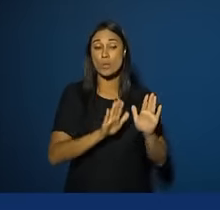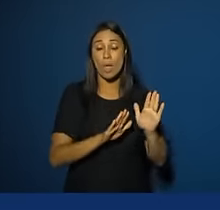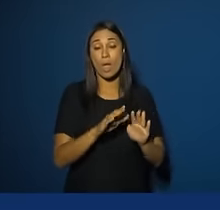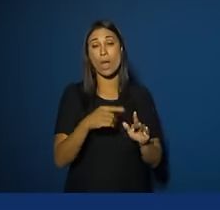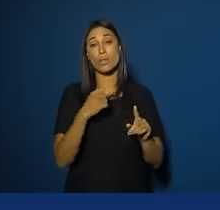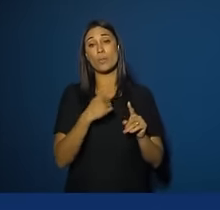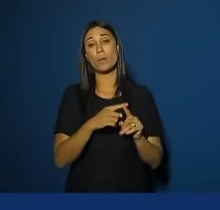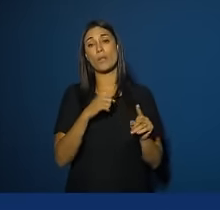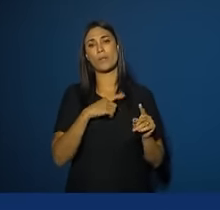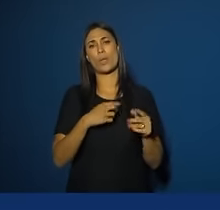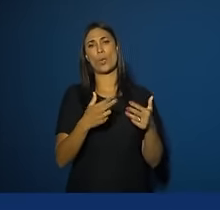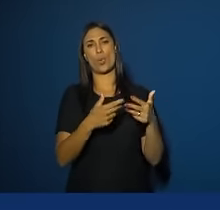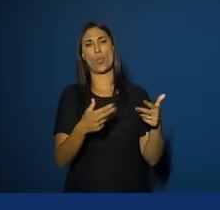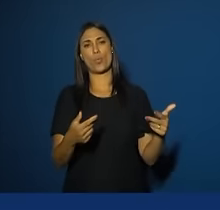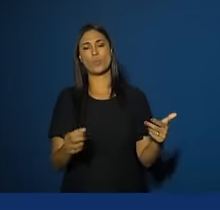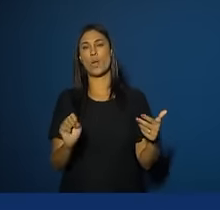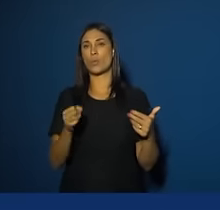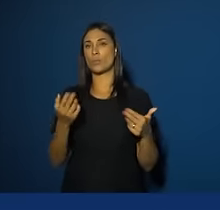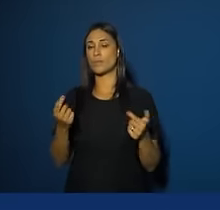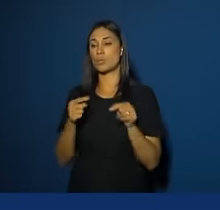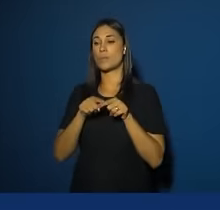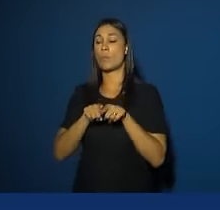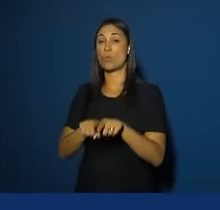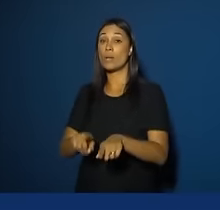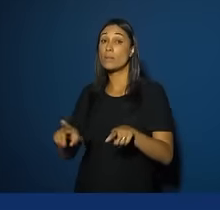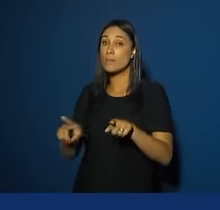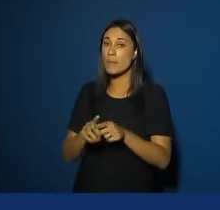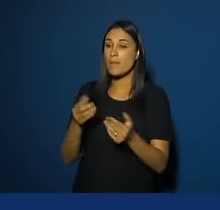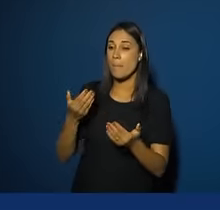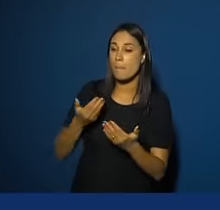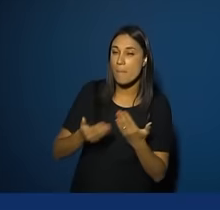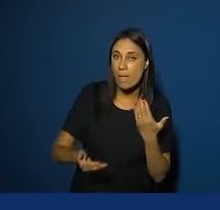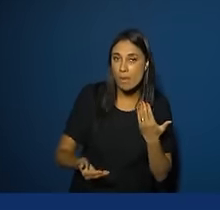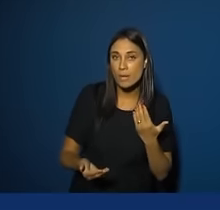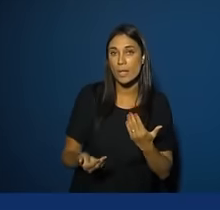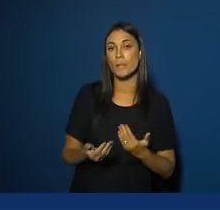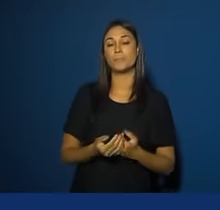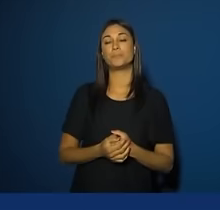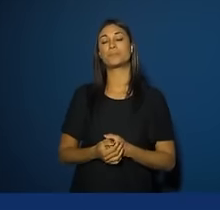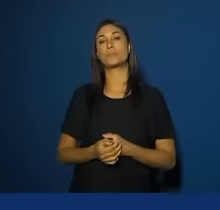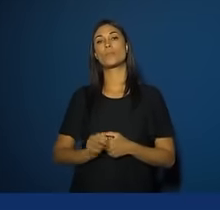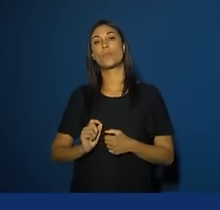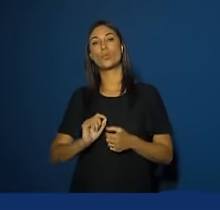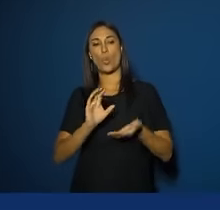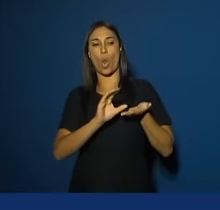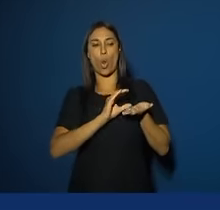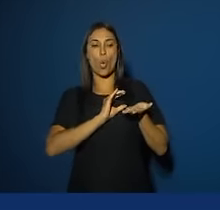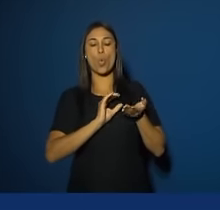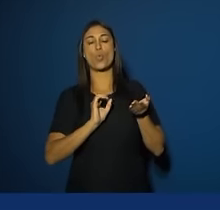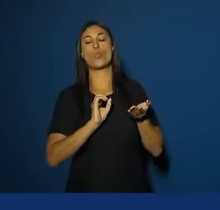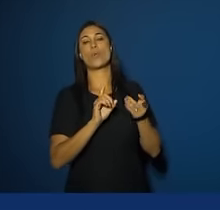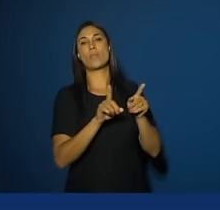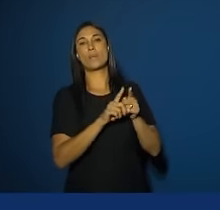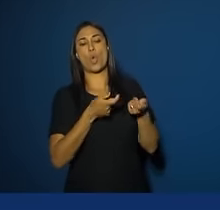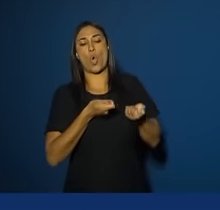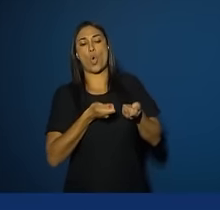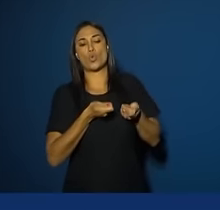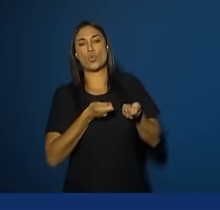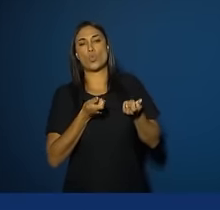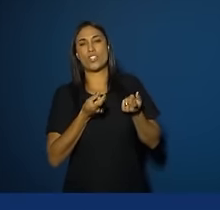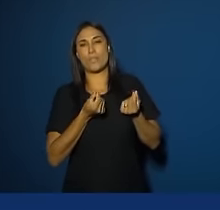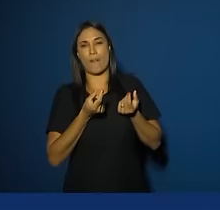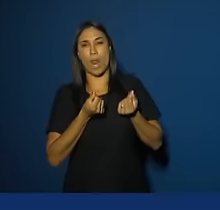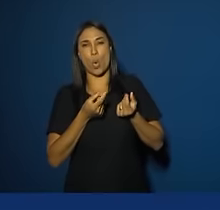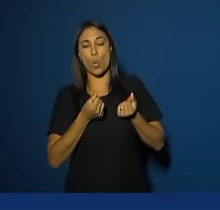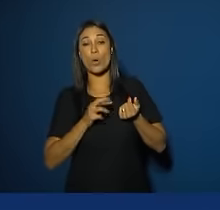tem coisas acontecendo em paralelo que a perda do lucro, do poder de